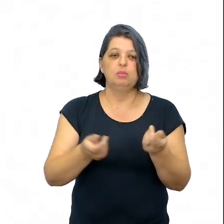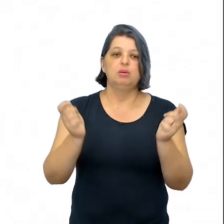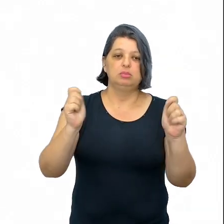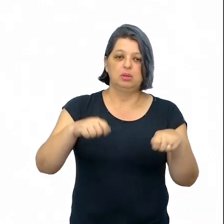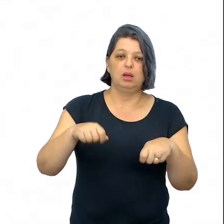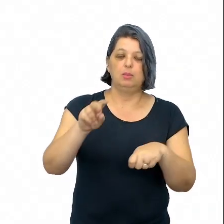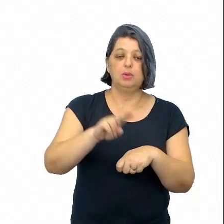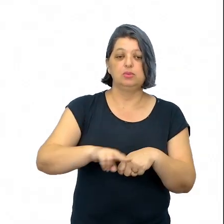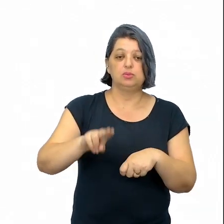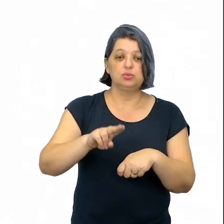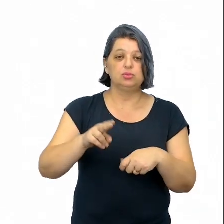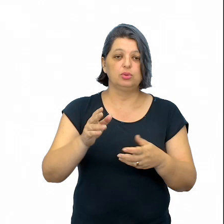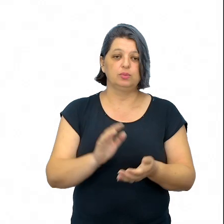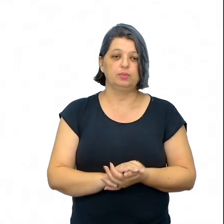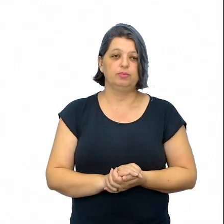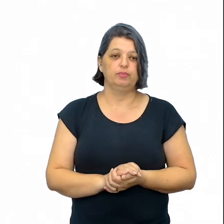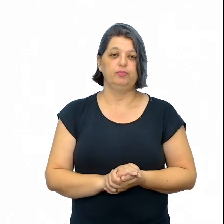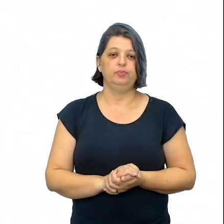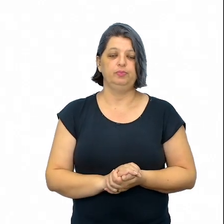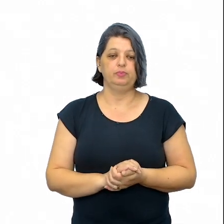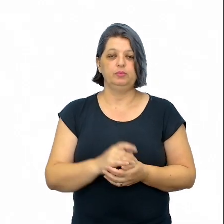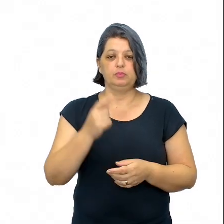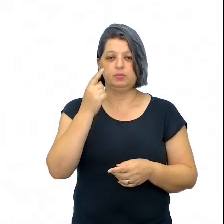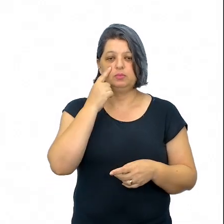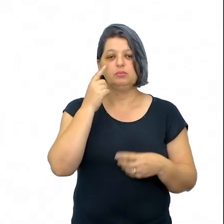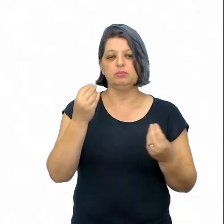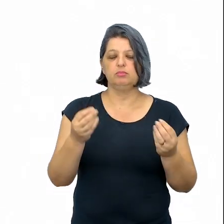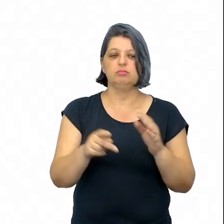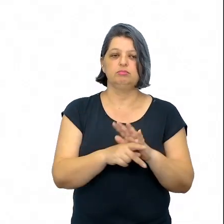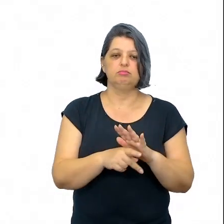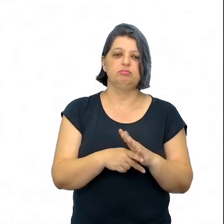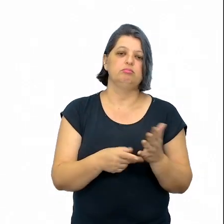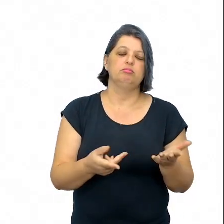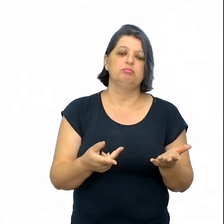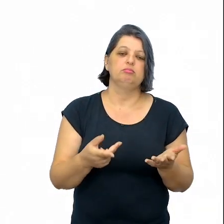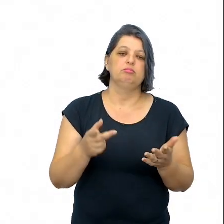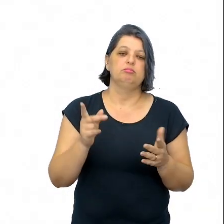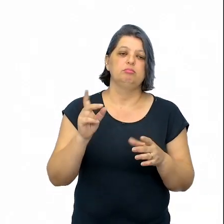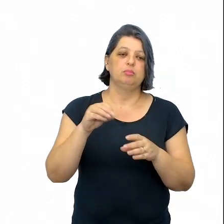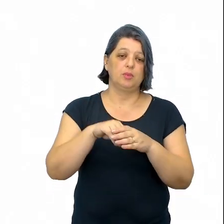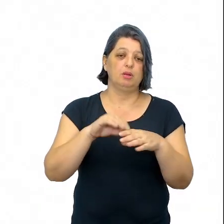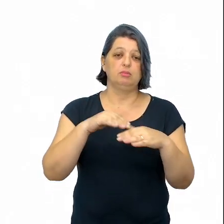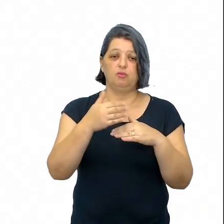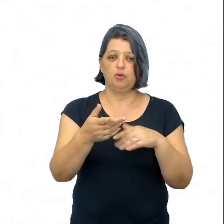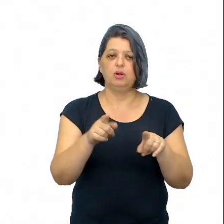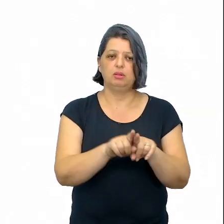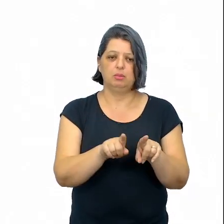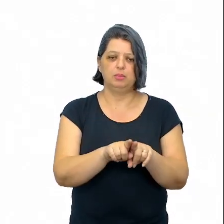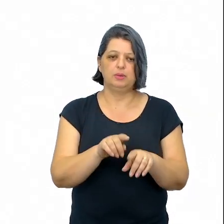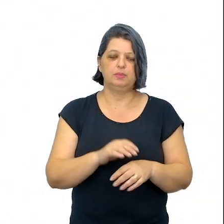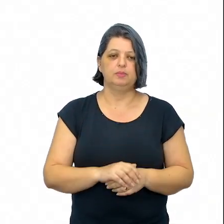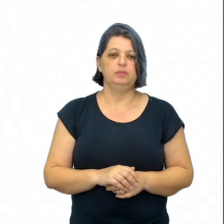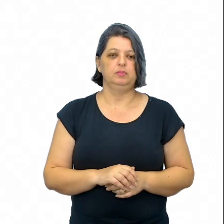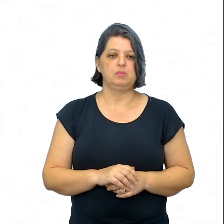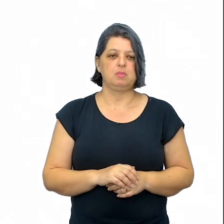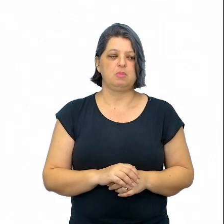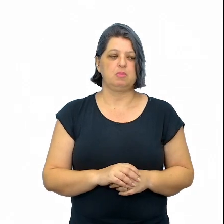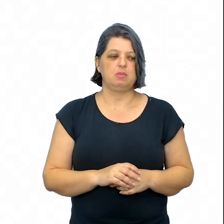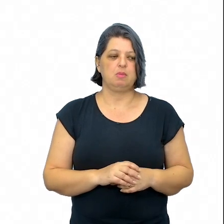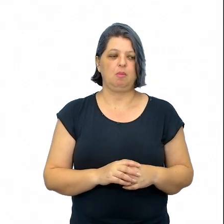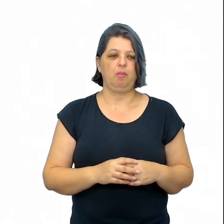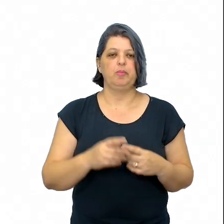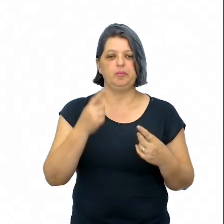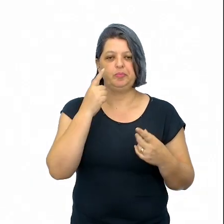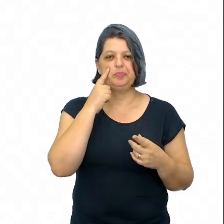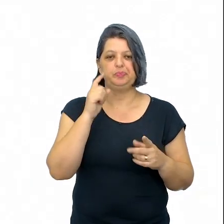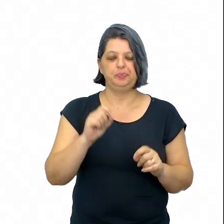utilizados, como eles se relacionam entre si, tanto dentro da disciplina como fora dela. Também vale a pena a gente ver o quê? O pleno domínio